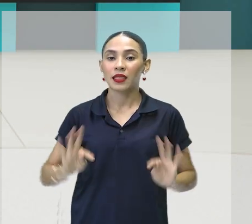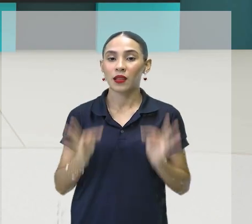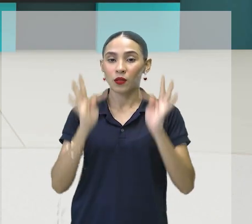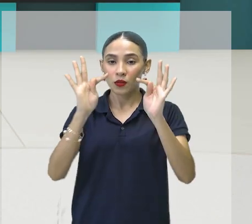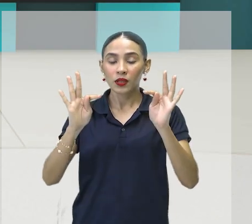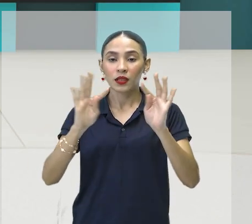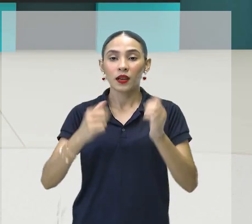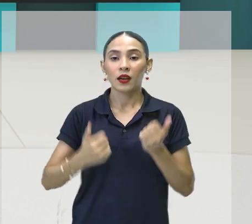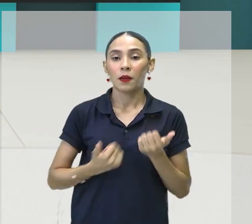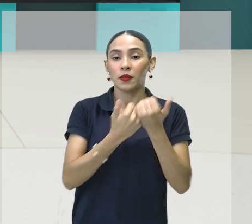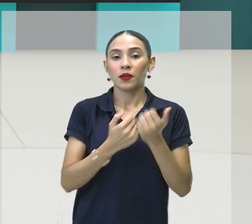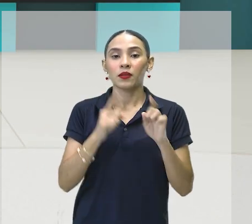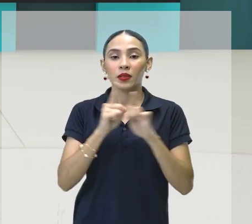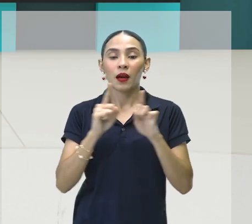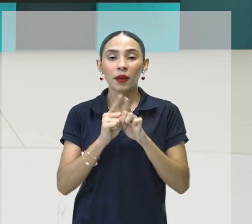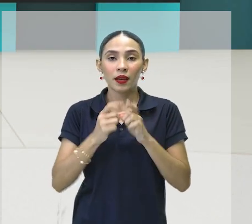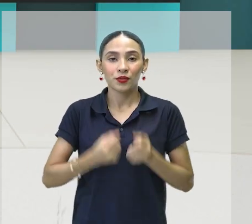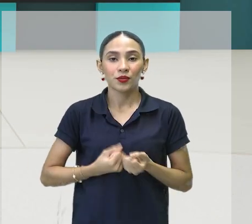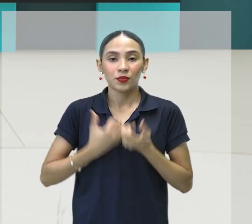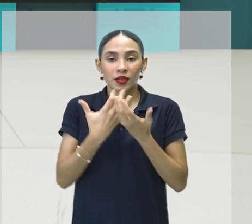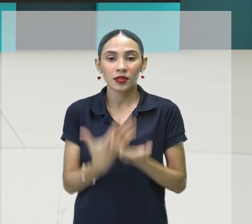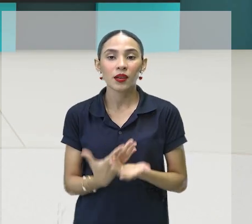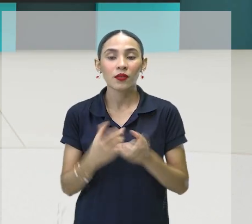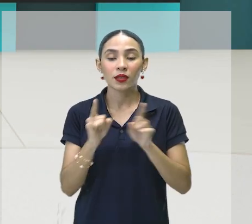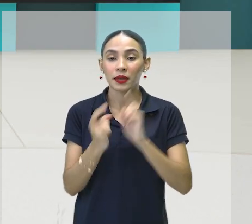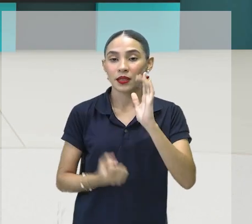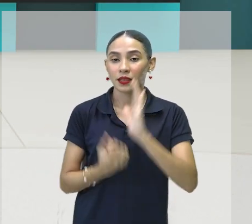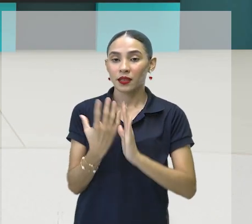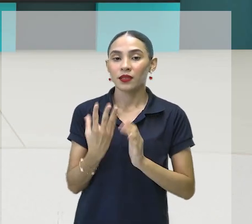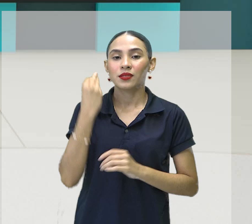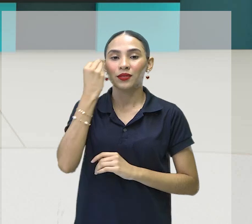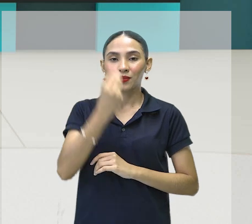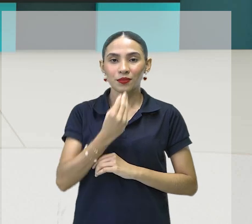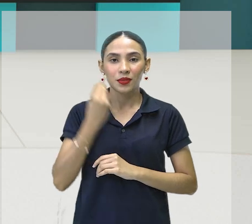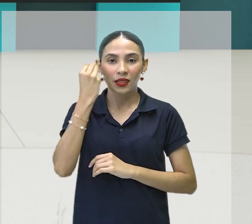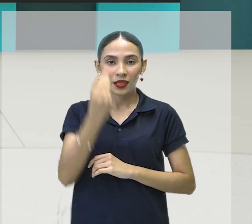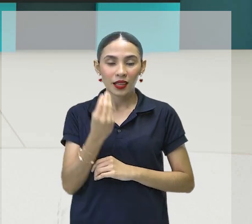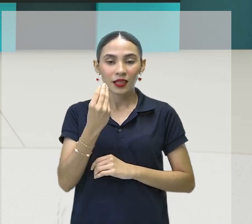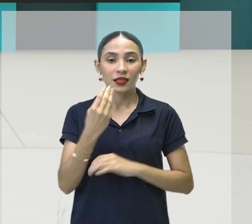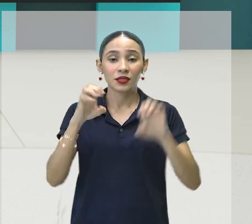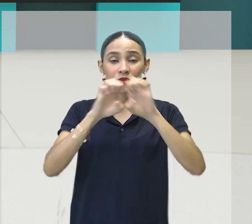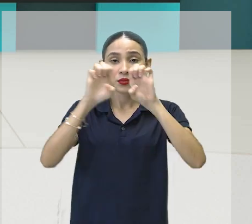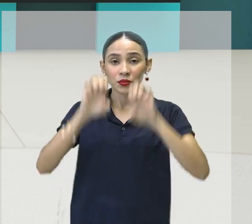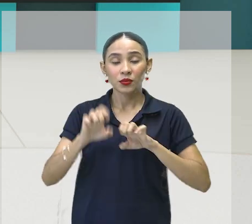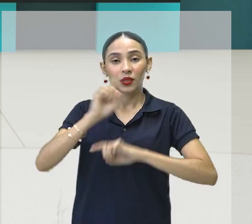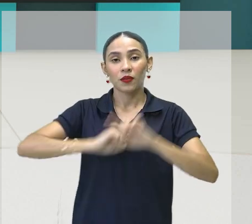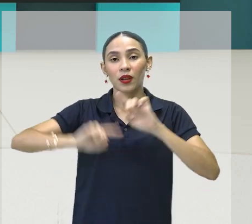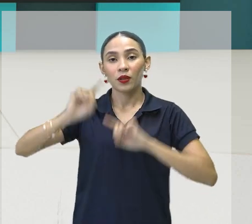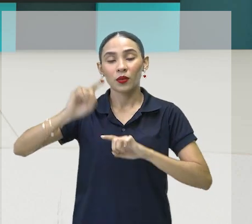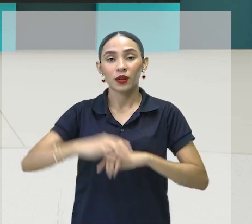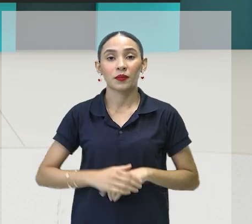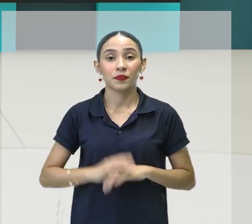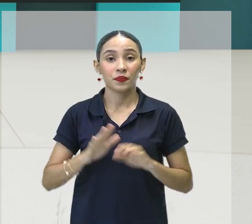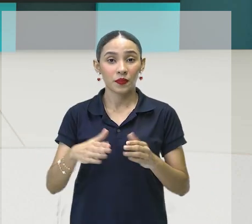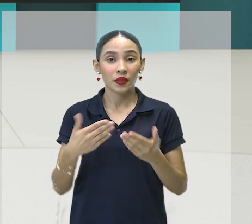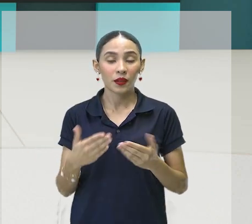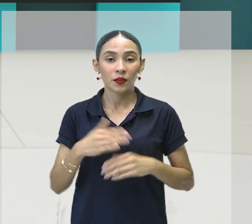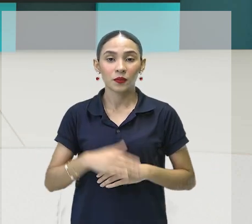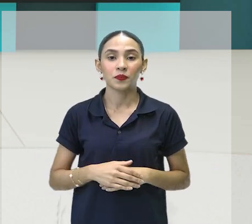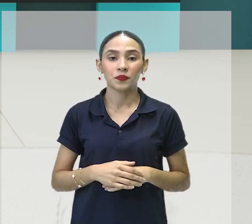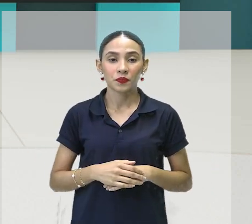Elas ampliam os meios de expressão e criam experiências estéticas inovadoras. Então,